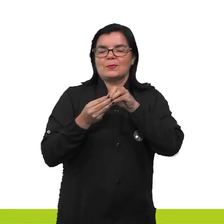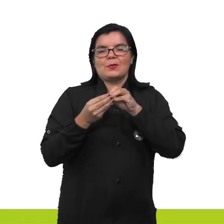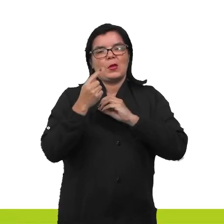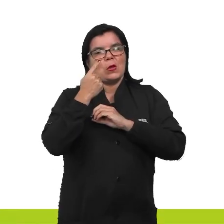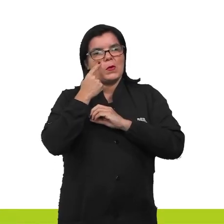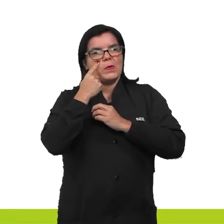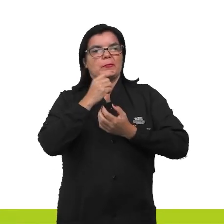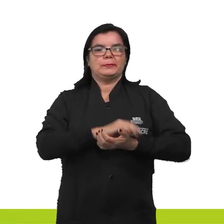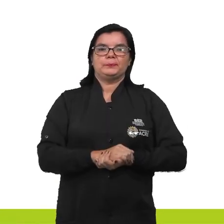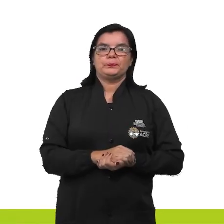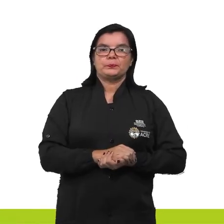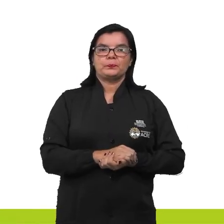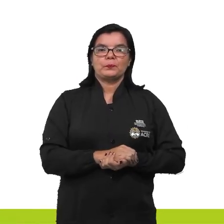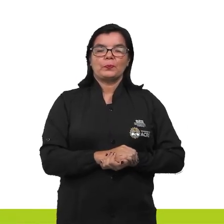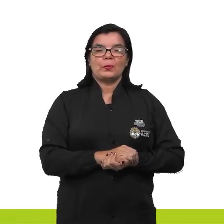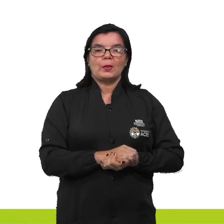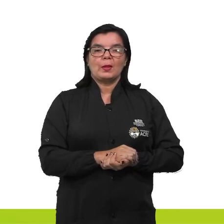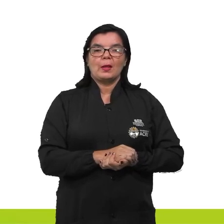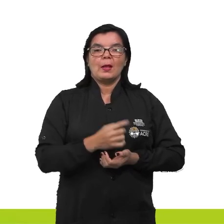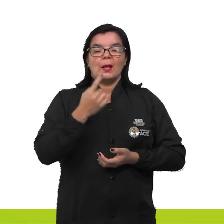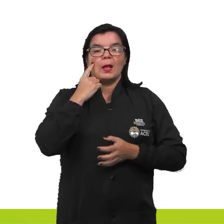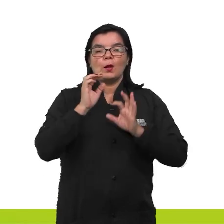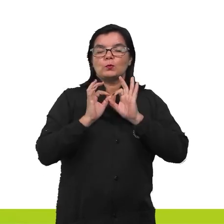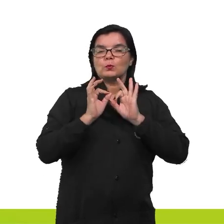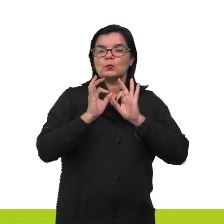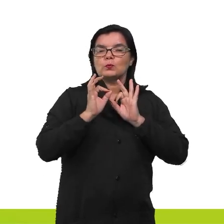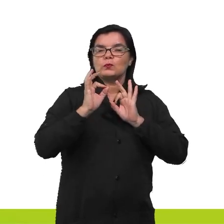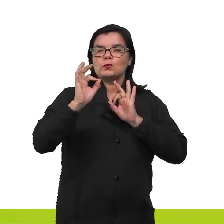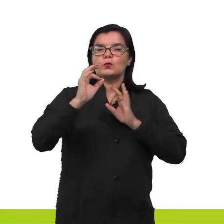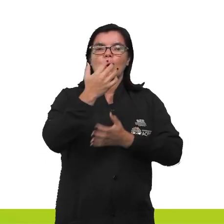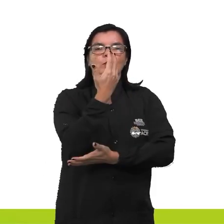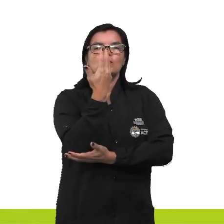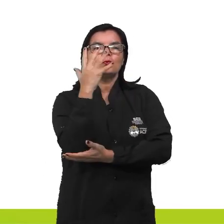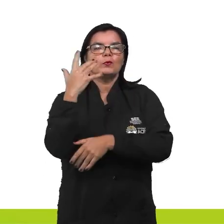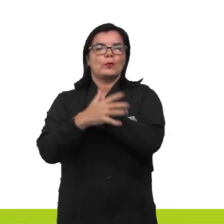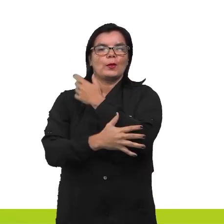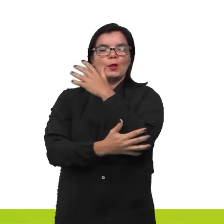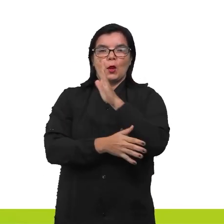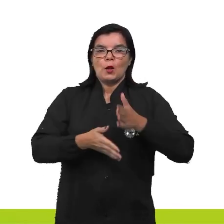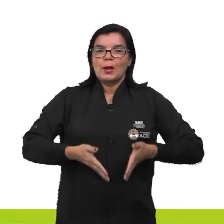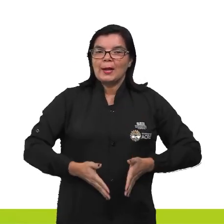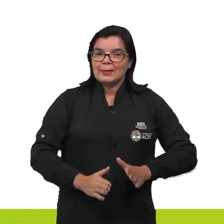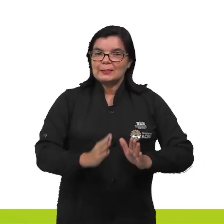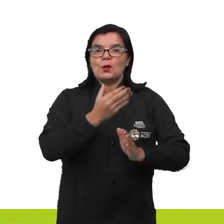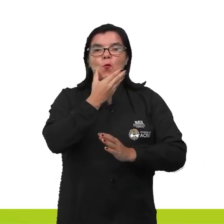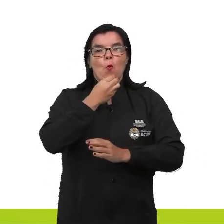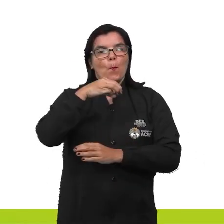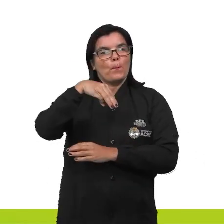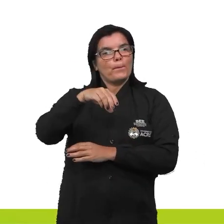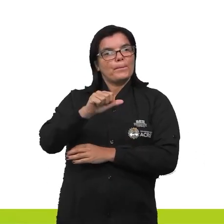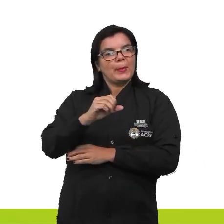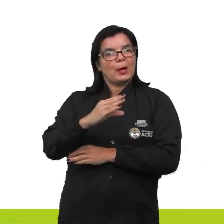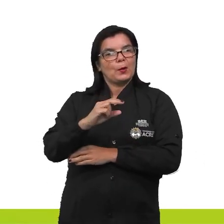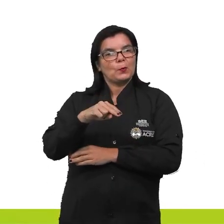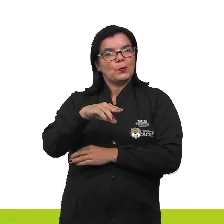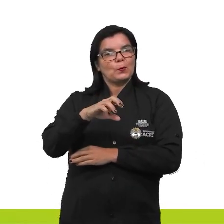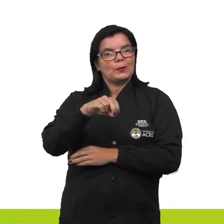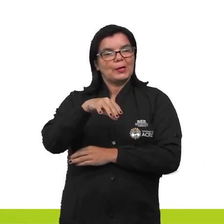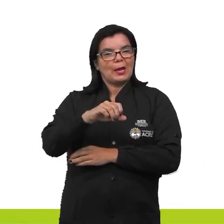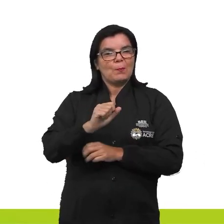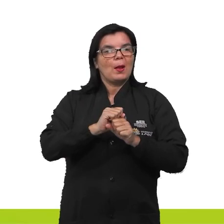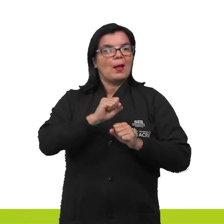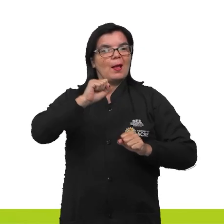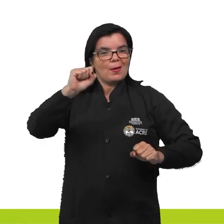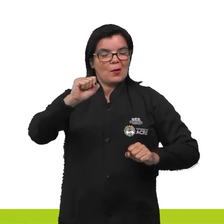acompanhe aí comigo. E diz assim: no fundo do Mato Virgem nasceu Macunaíma, herói da nossa